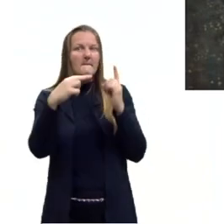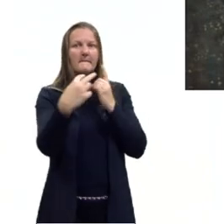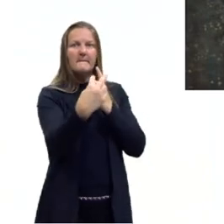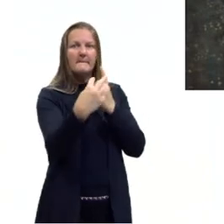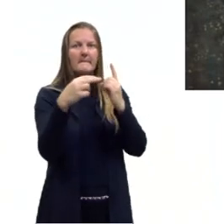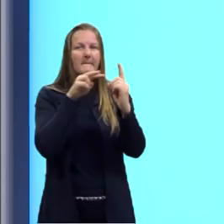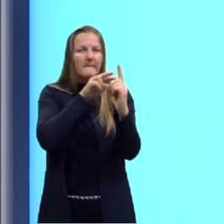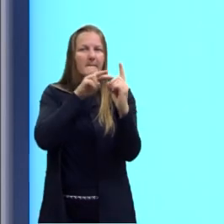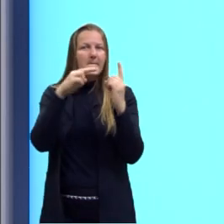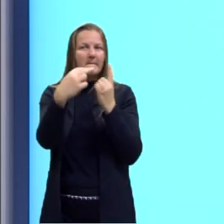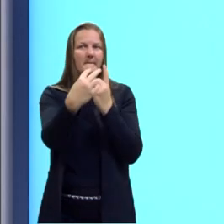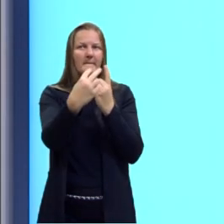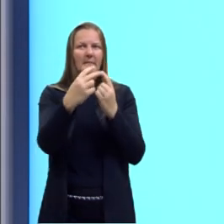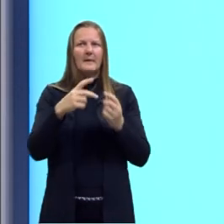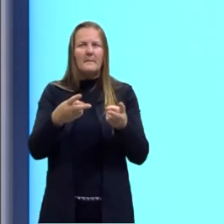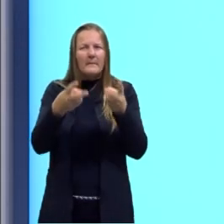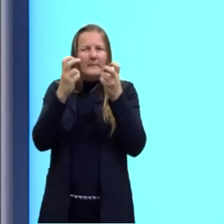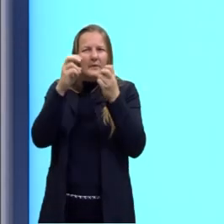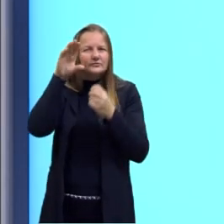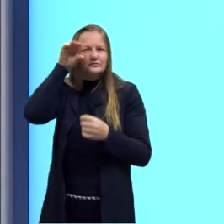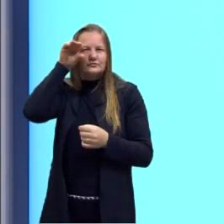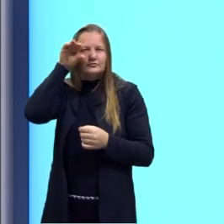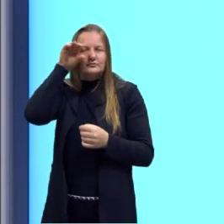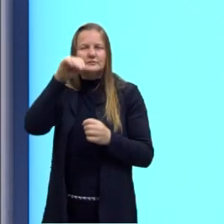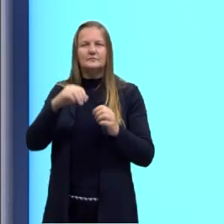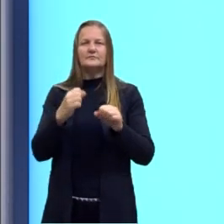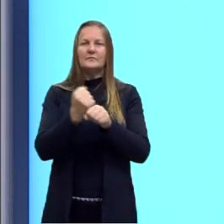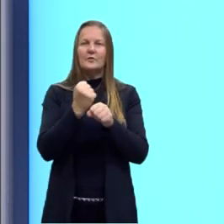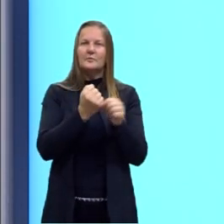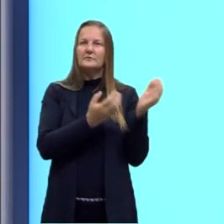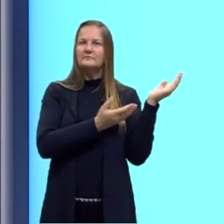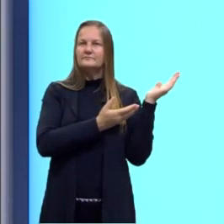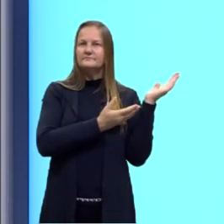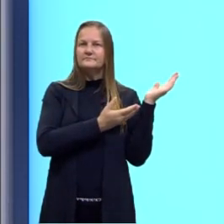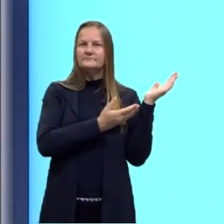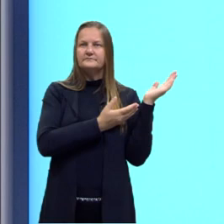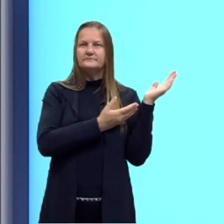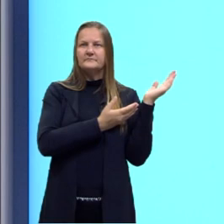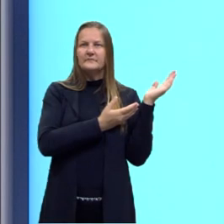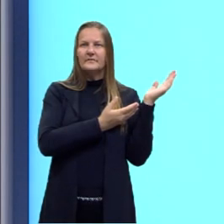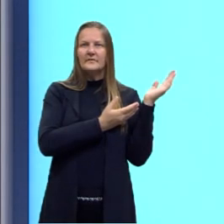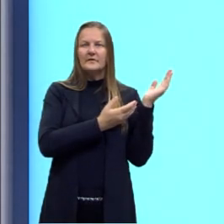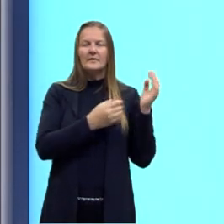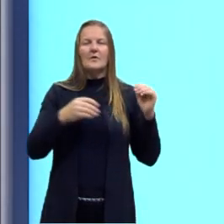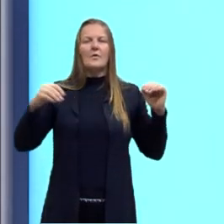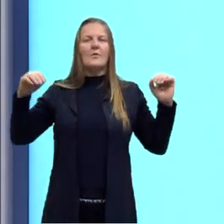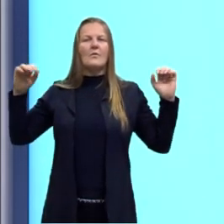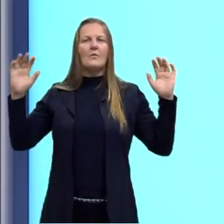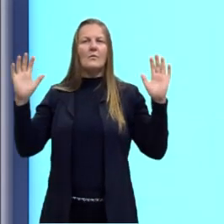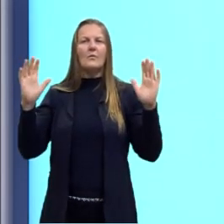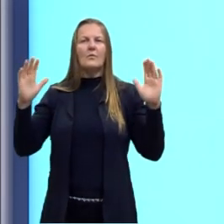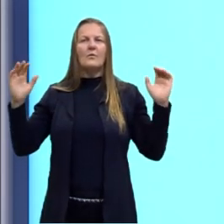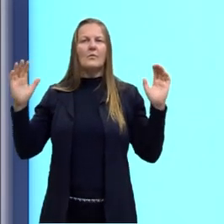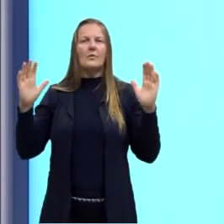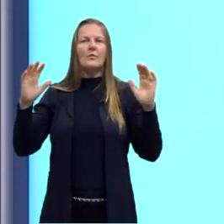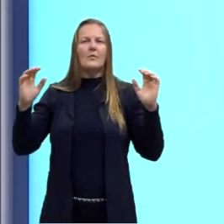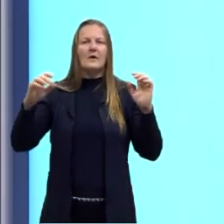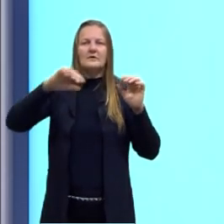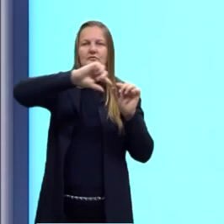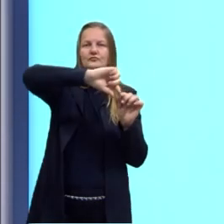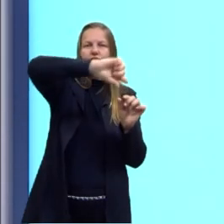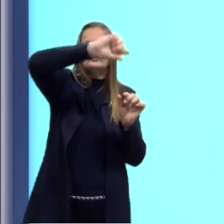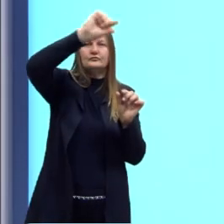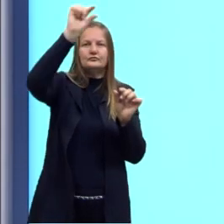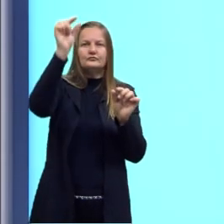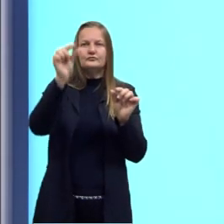então nós podemos observar aqui nessa nessa obra essa perspectiva através dos Arcos aqui ó